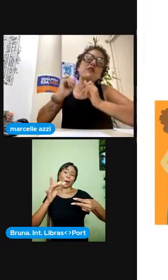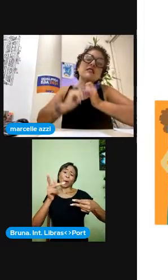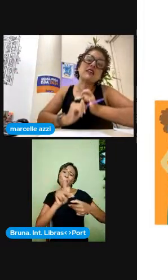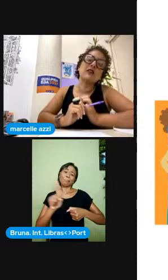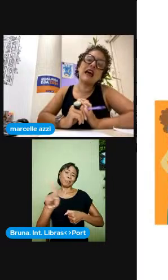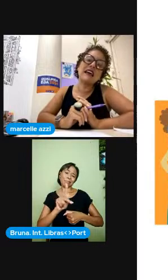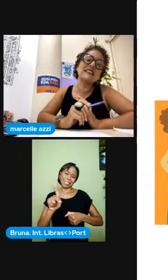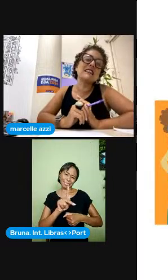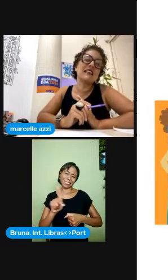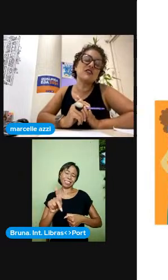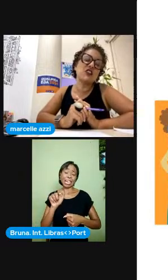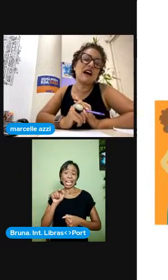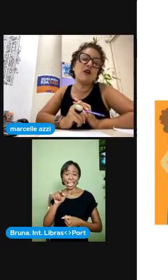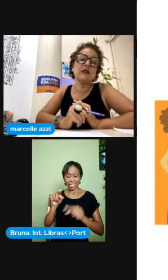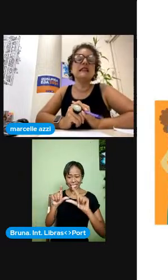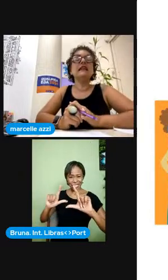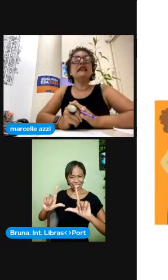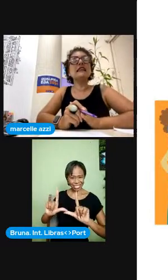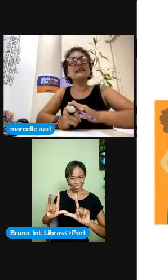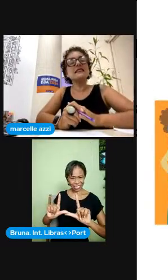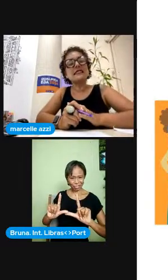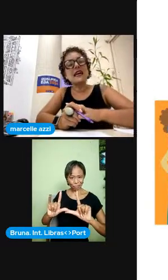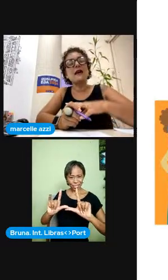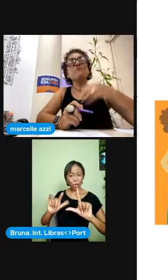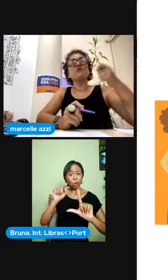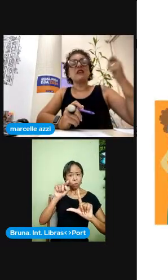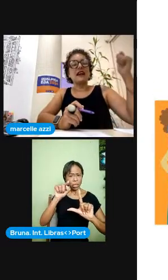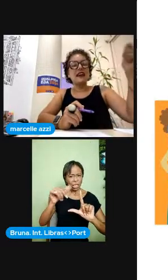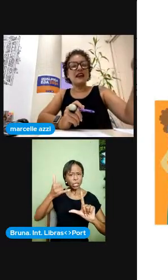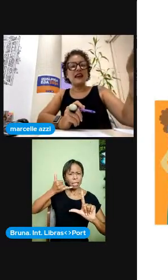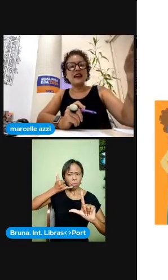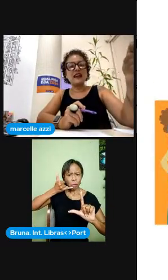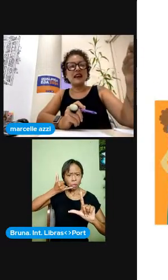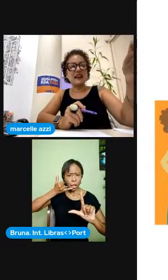quem tiver com celular em sala de aula e quiser